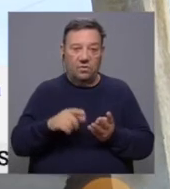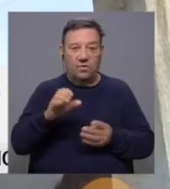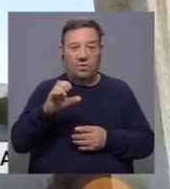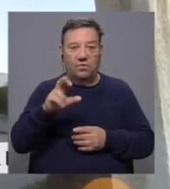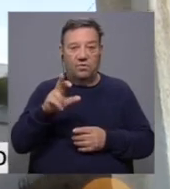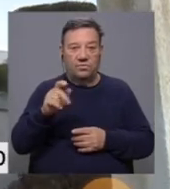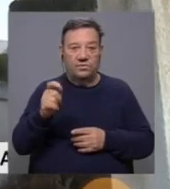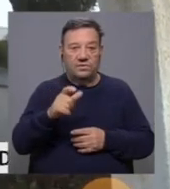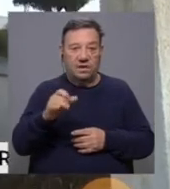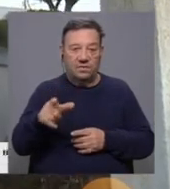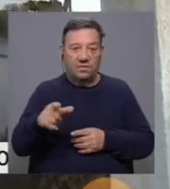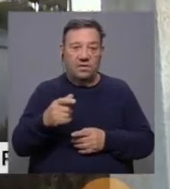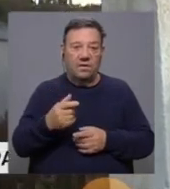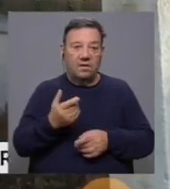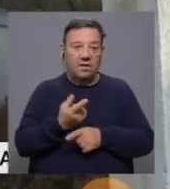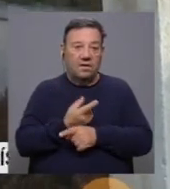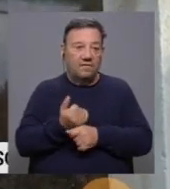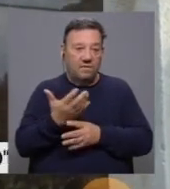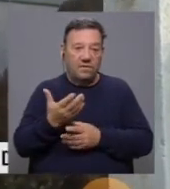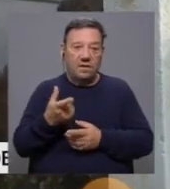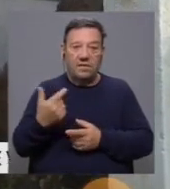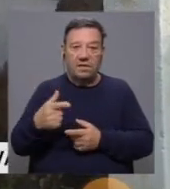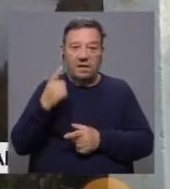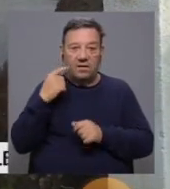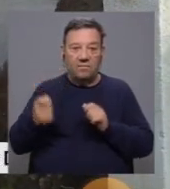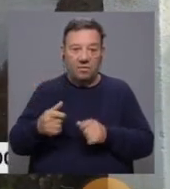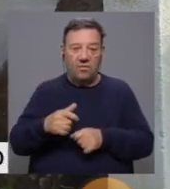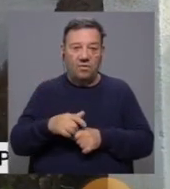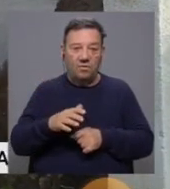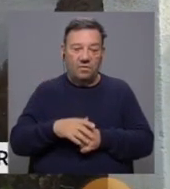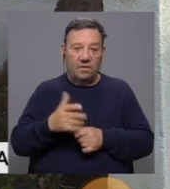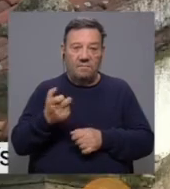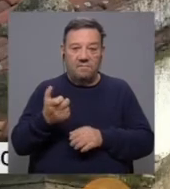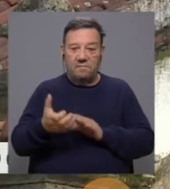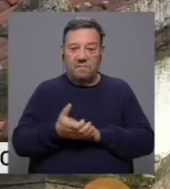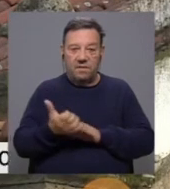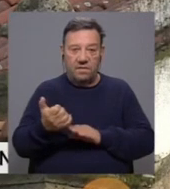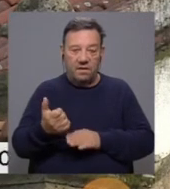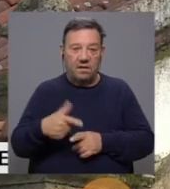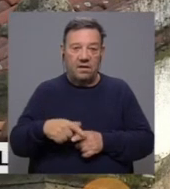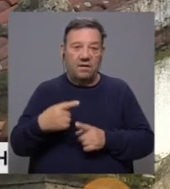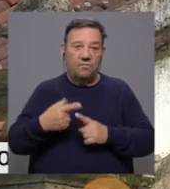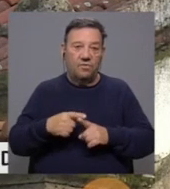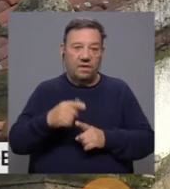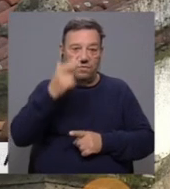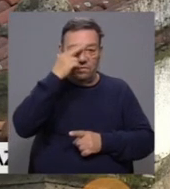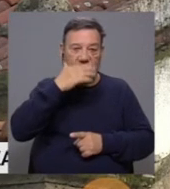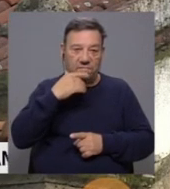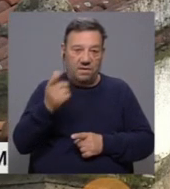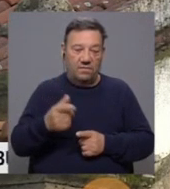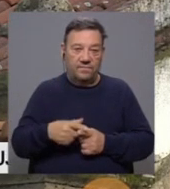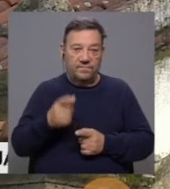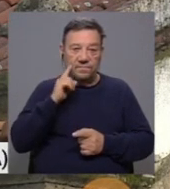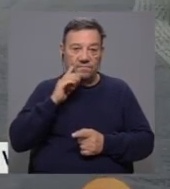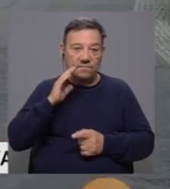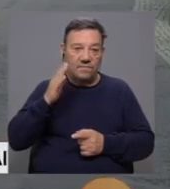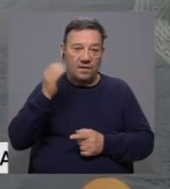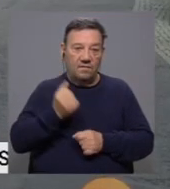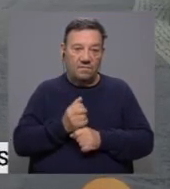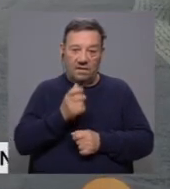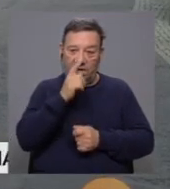A nível do artesanato, a aldeia tem bombos, cortiços, tamancos de madeira e bordados de Castelo Branco. As principais